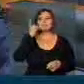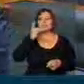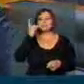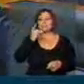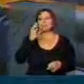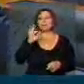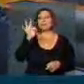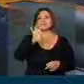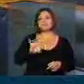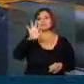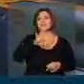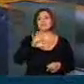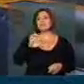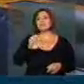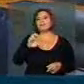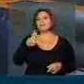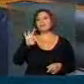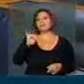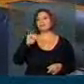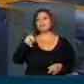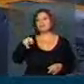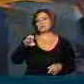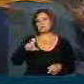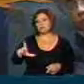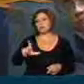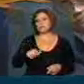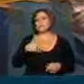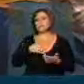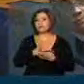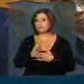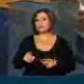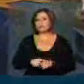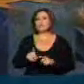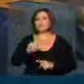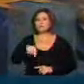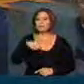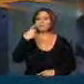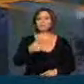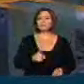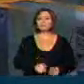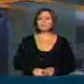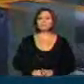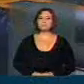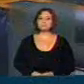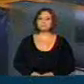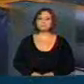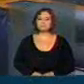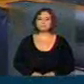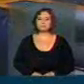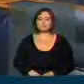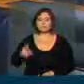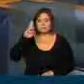Altineu, meu amigo. Desejo que no próximo mandato Vossa Excelência